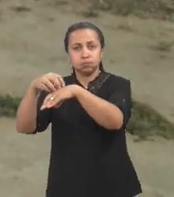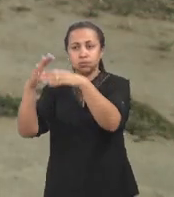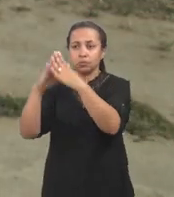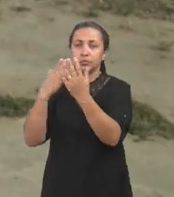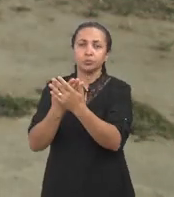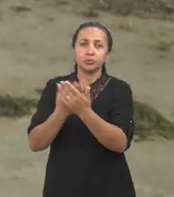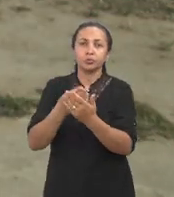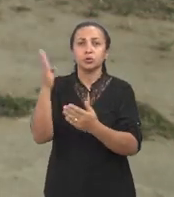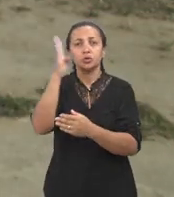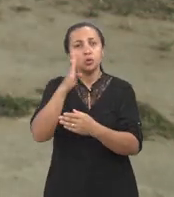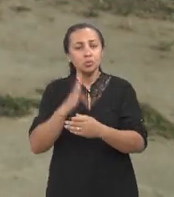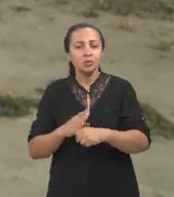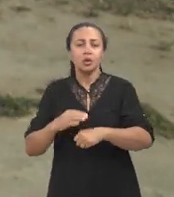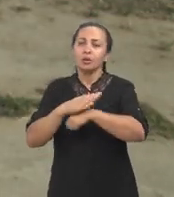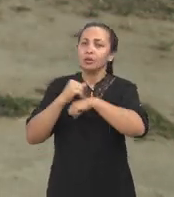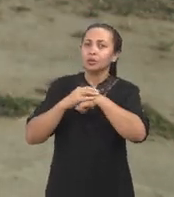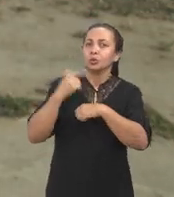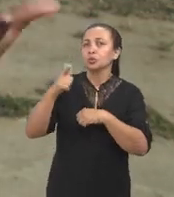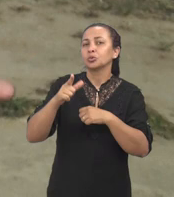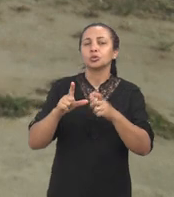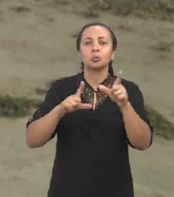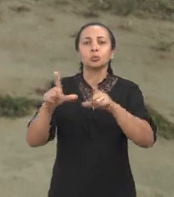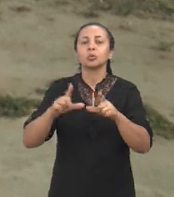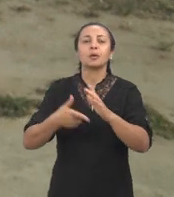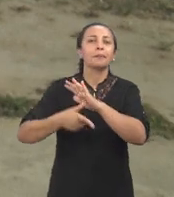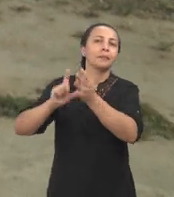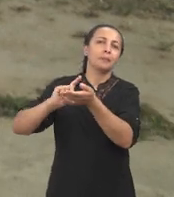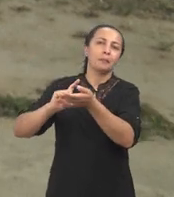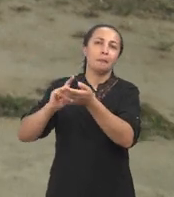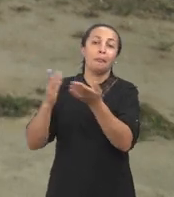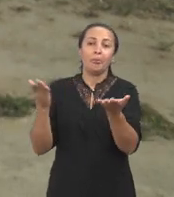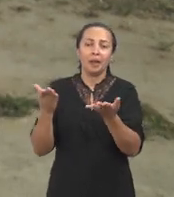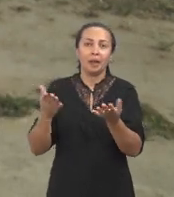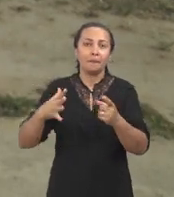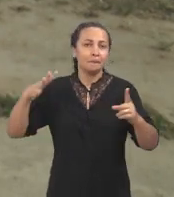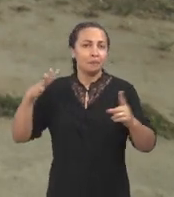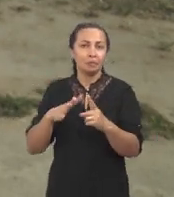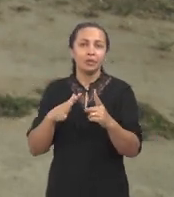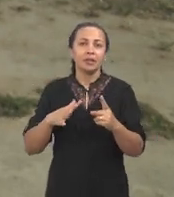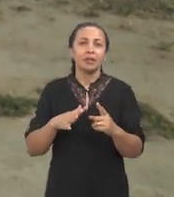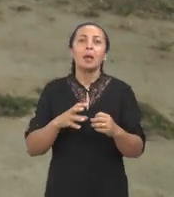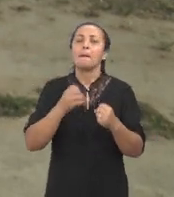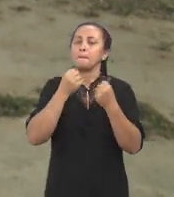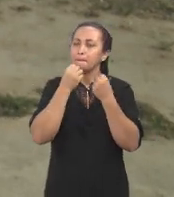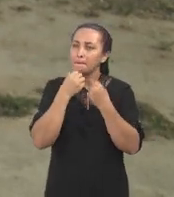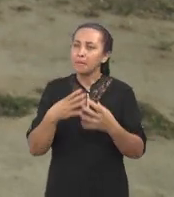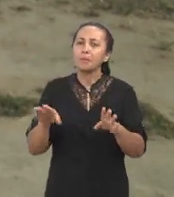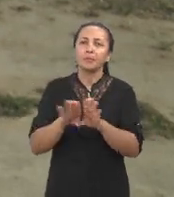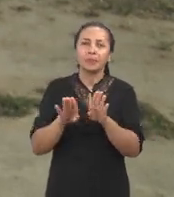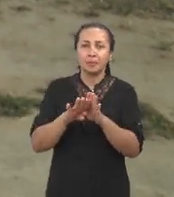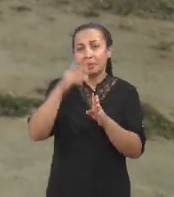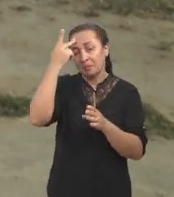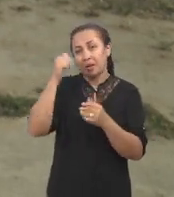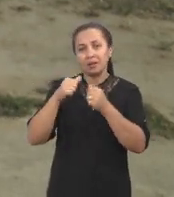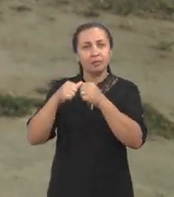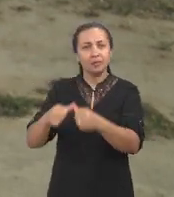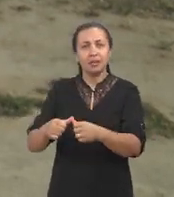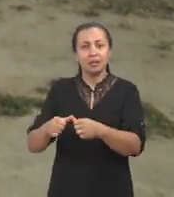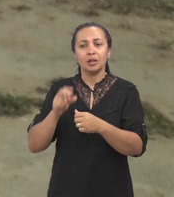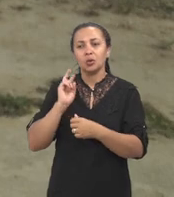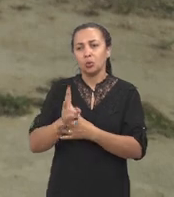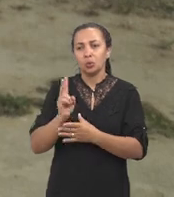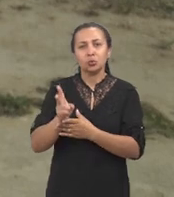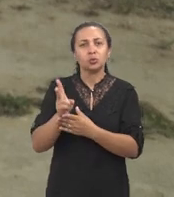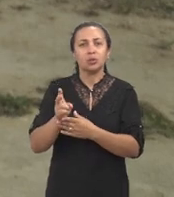A caminho da escola o Brasil carinhoso que a gente não tinha esses problemas antes e que eles têm impactado consideravelmente para